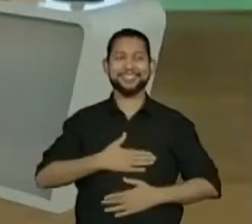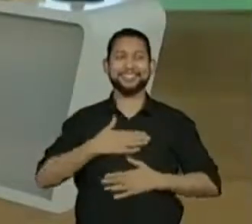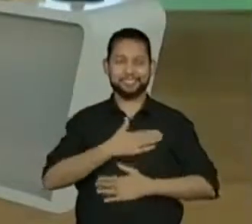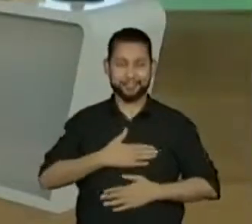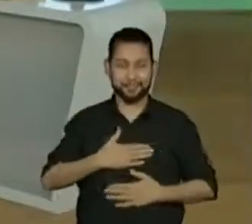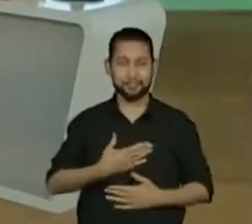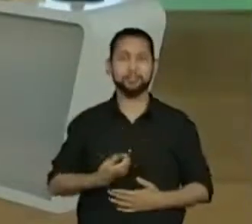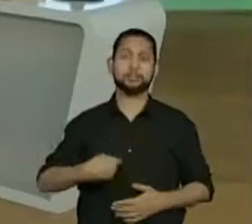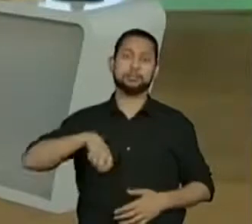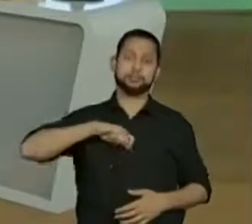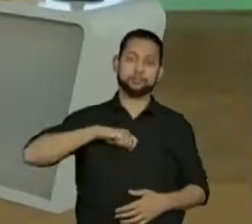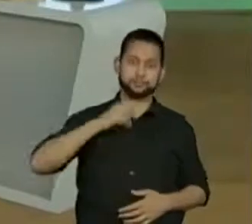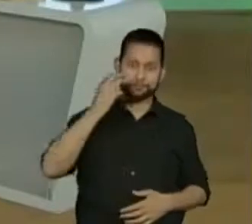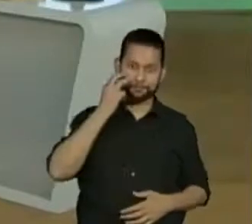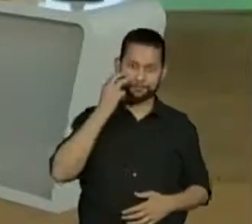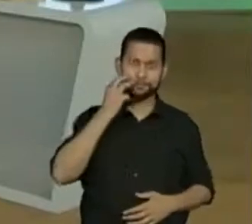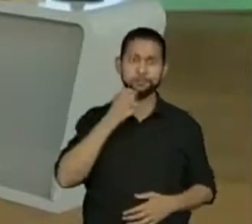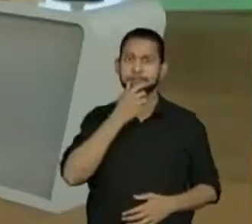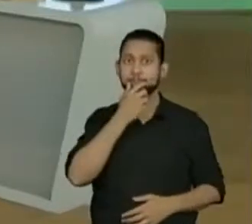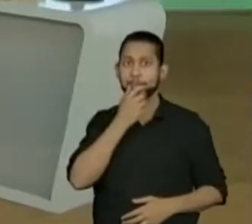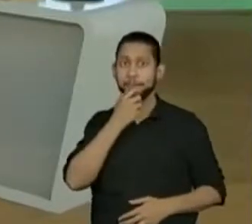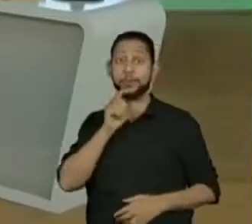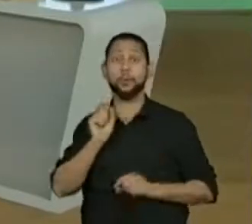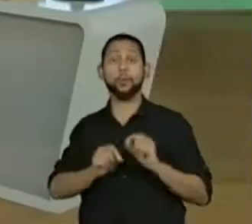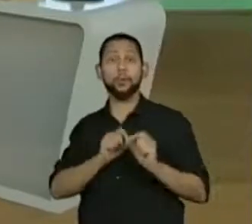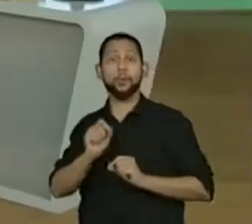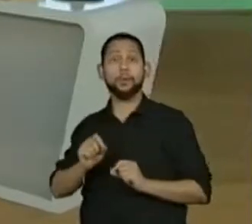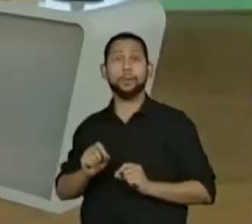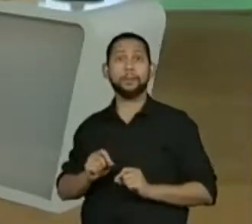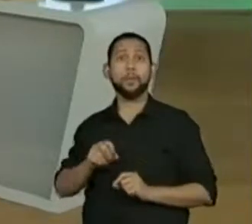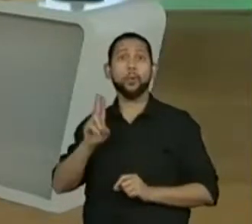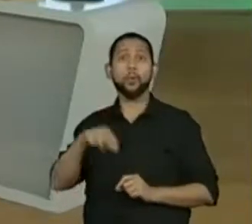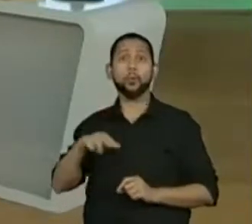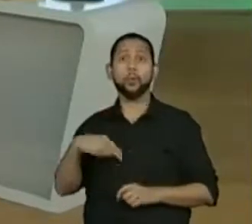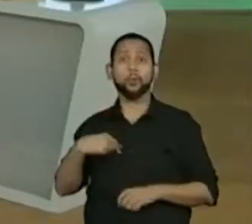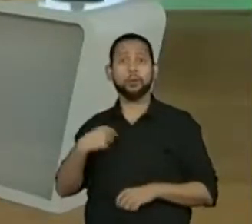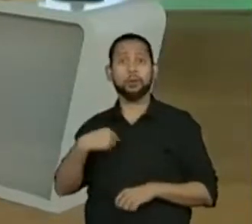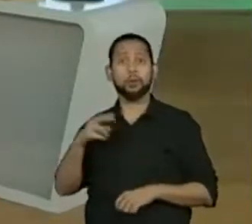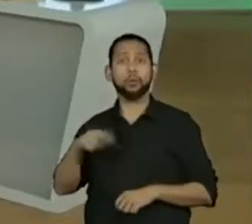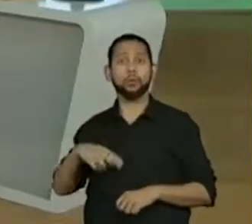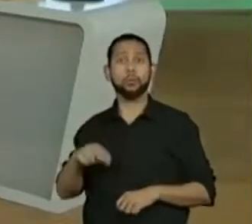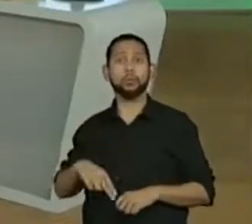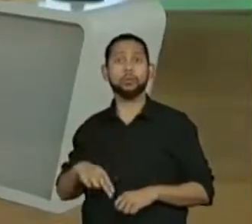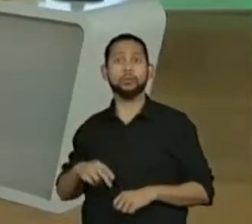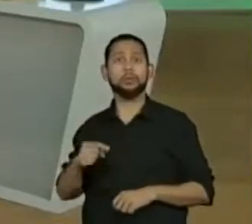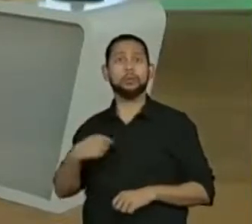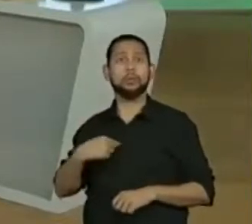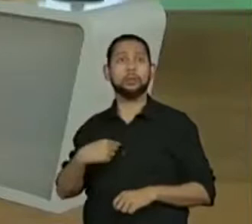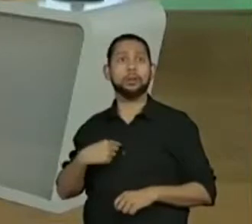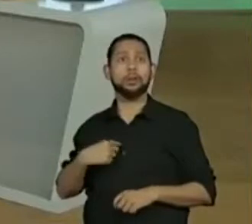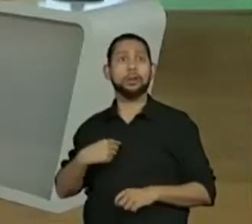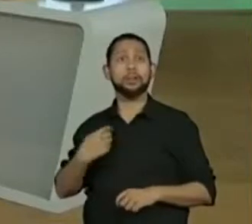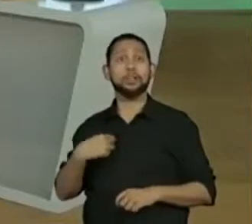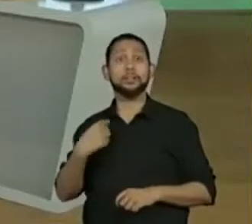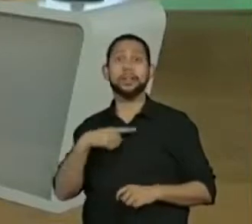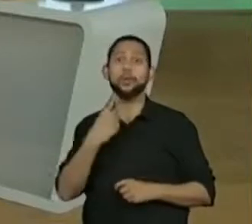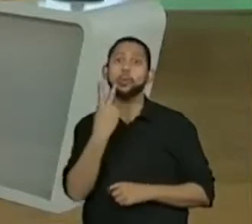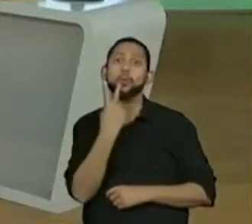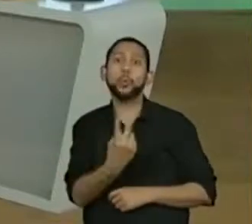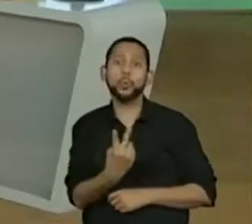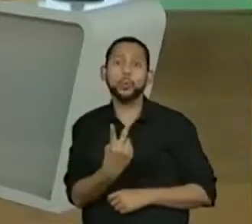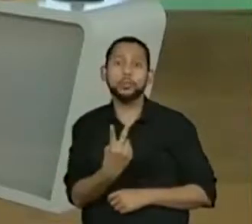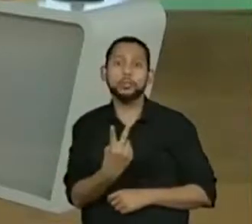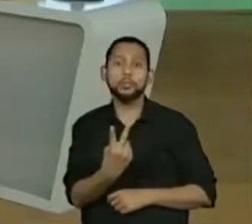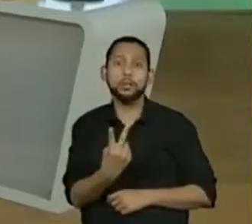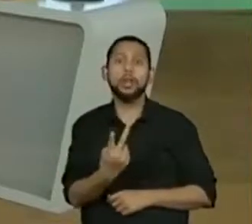professora Regiane gente tem um detalhe eu não brinquei nenhuma vez com isso Oliveira que agora nós somos duplas de